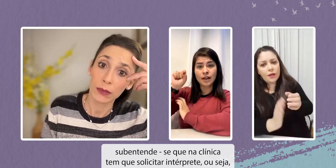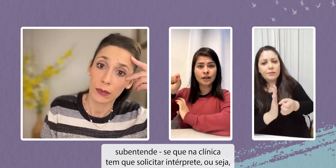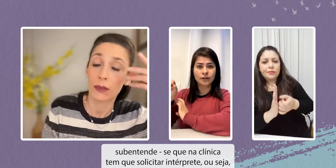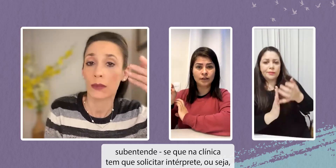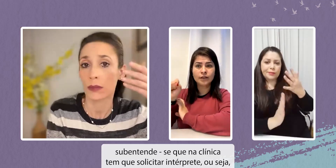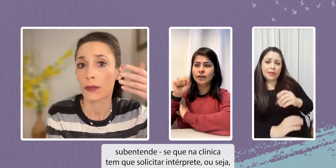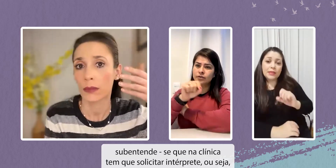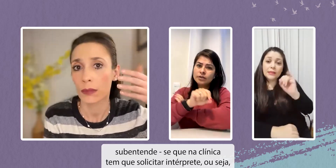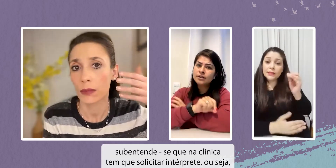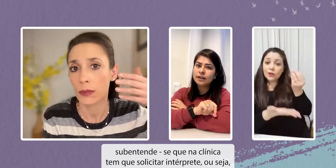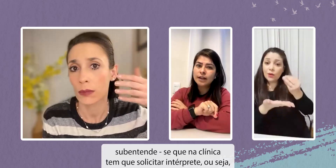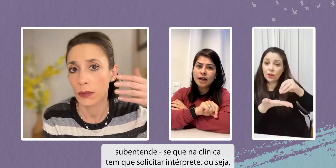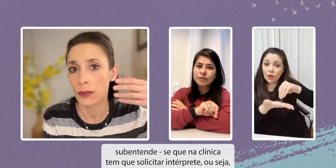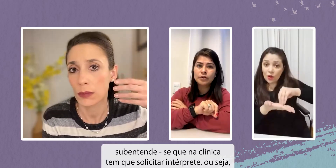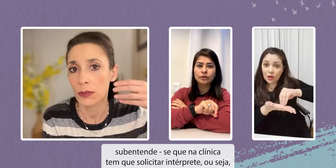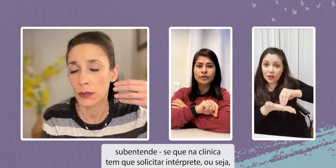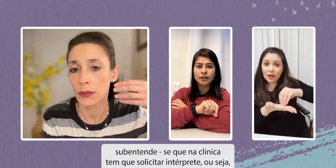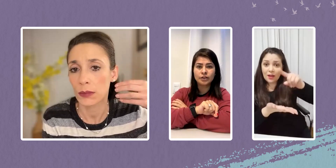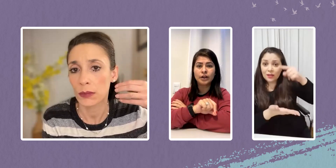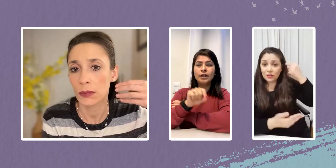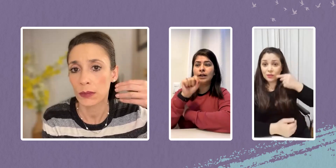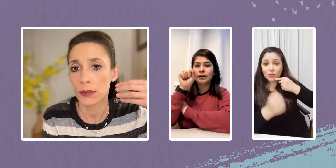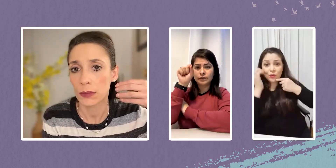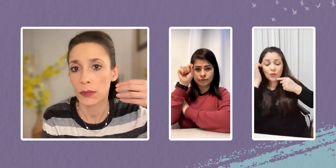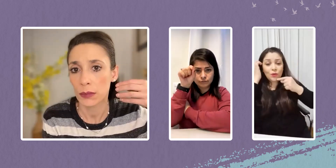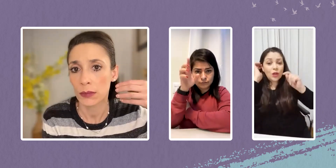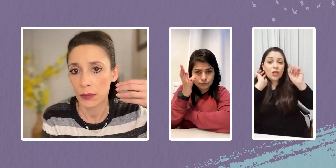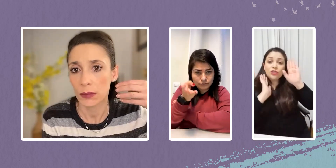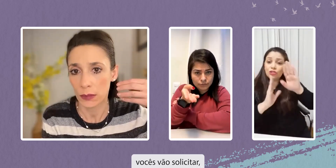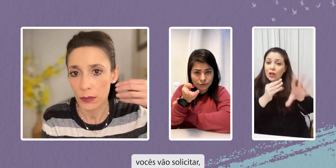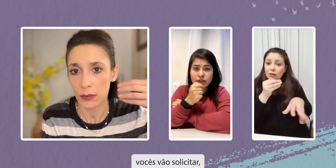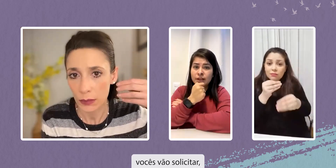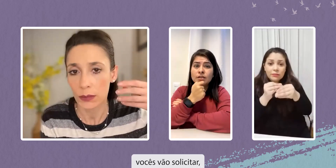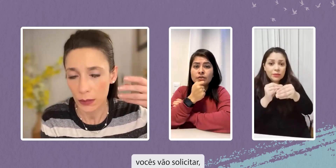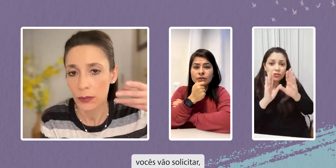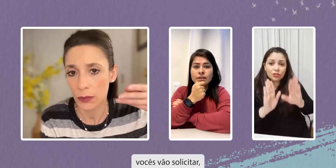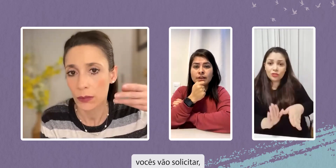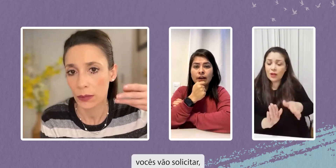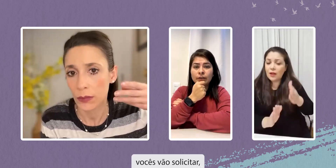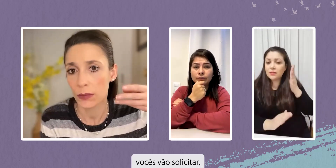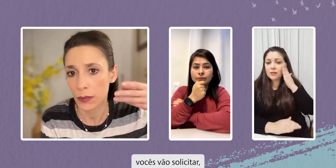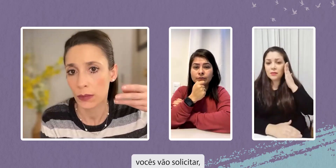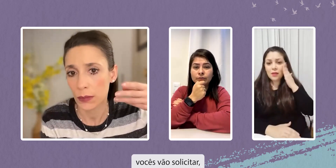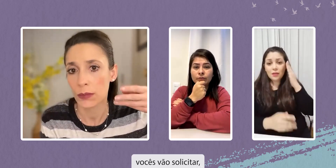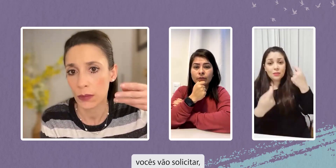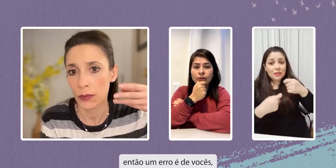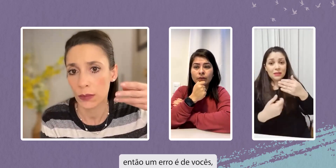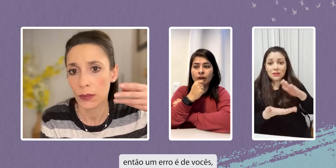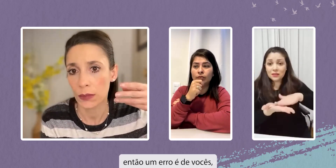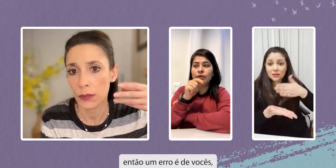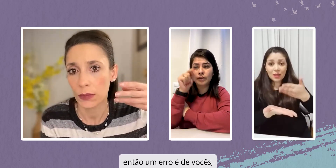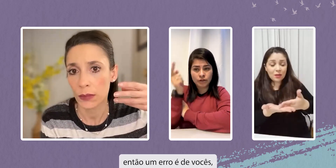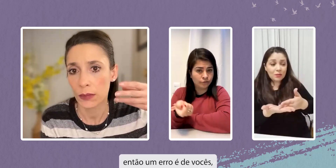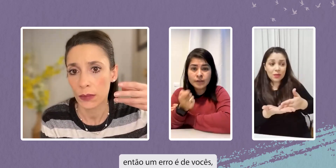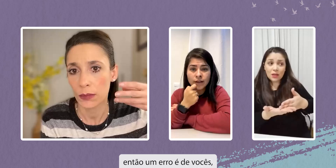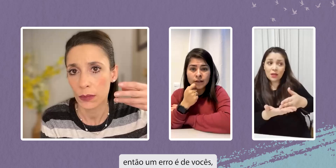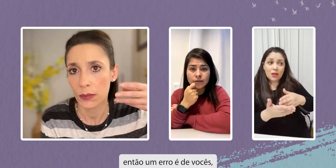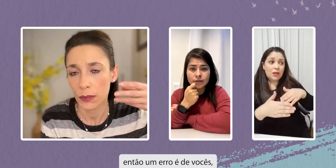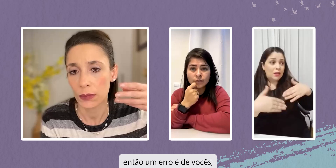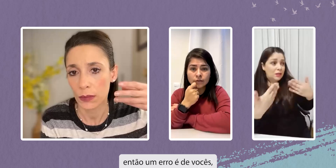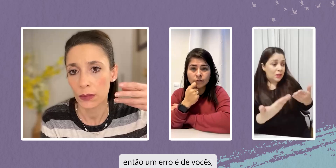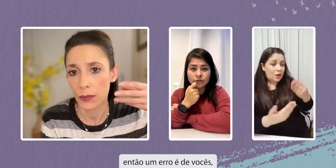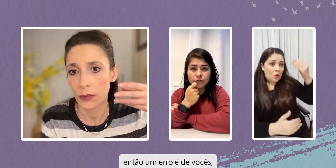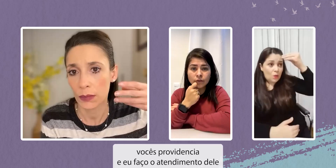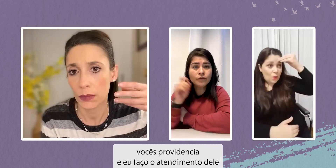subentende-se que na clínica tem que solicitar intérprete, ou seja, vocês não solicitaram, então o erro é de